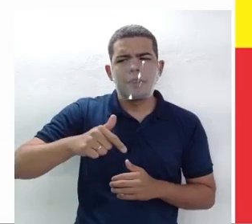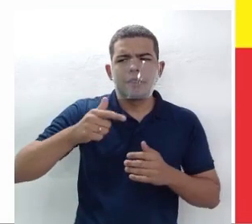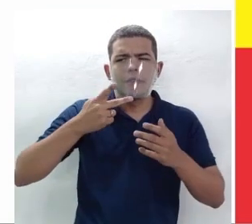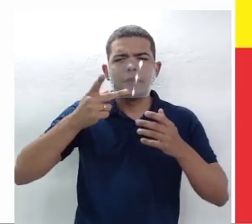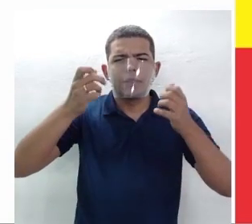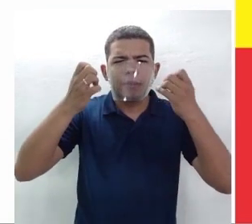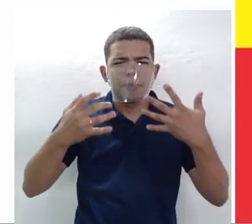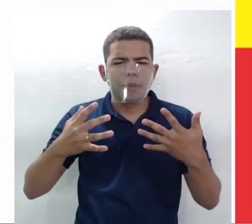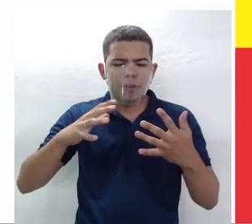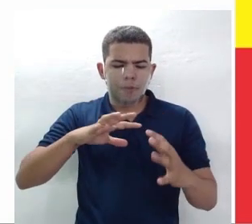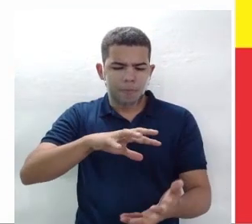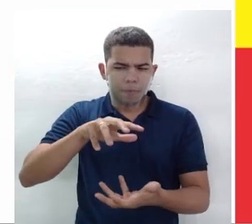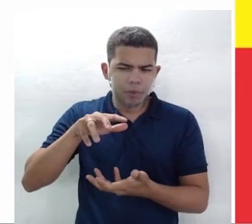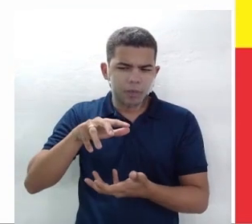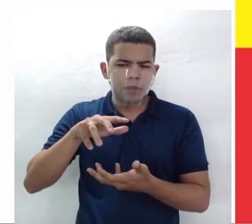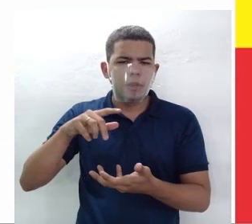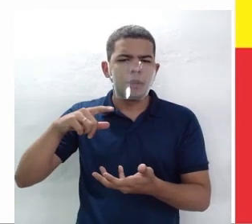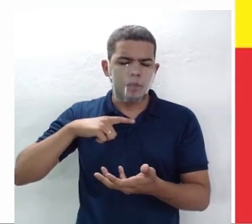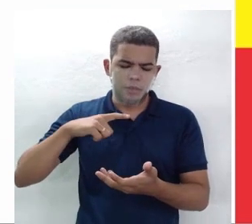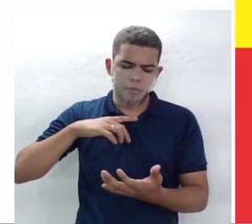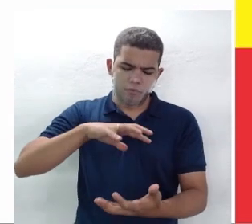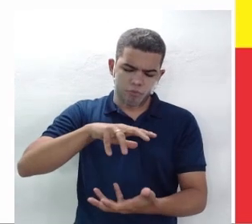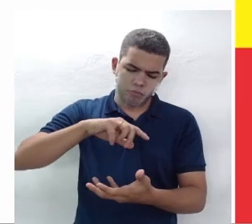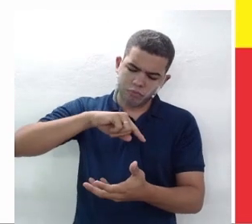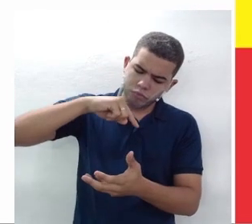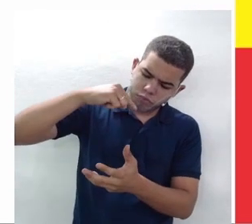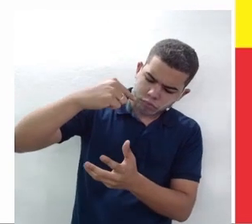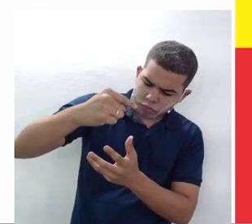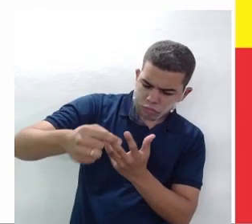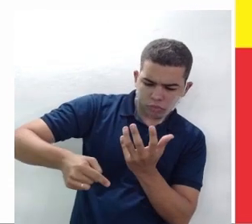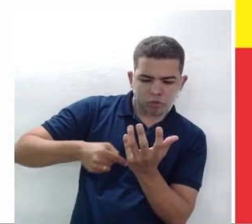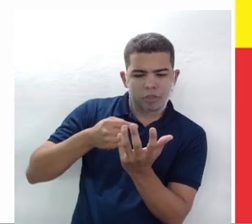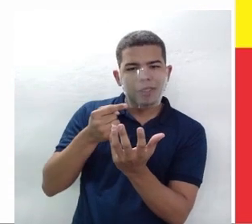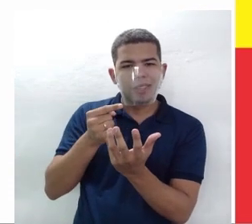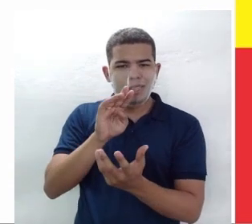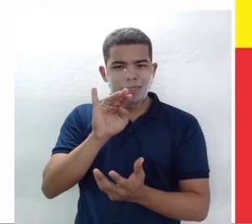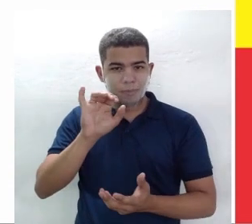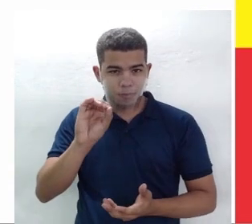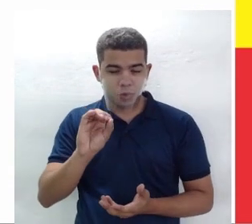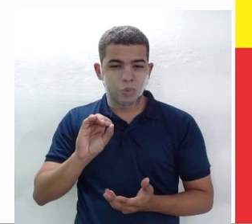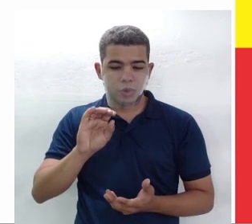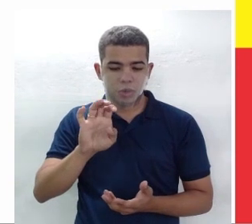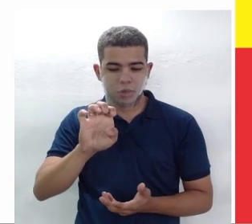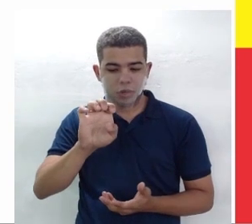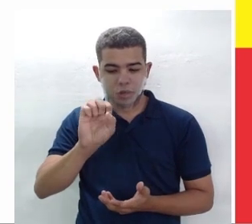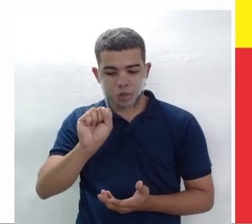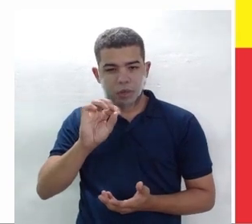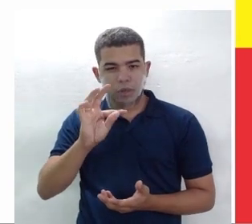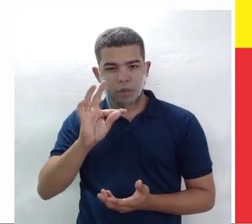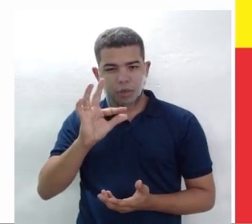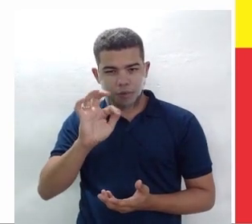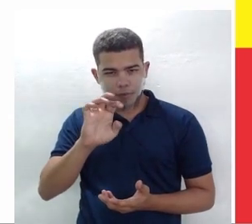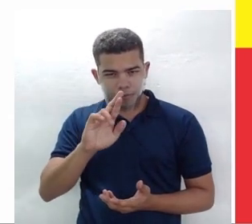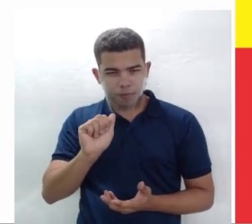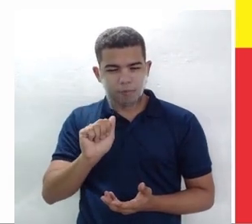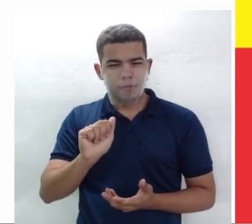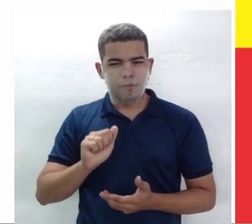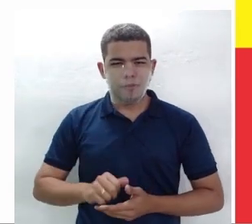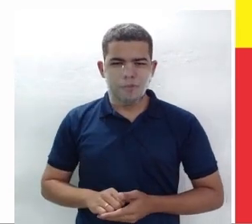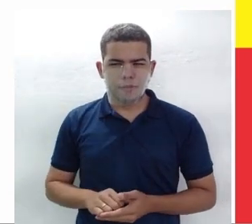falar sobre a biosfera. Quando eu falo da biosfera, eu vou dividir o nosso planeta